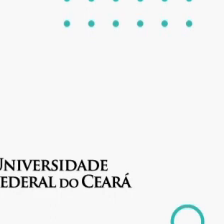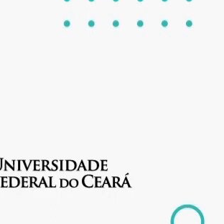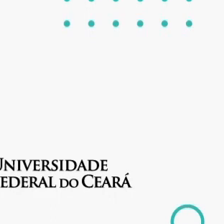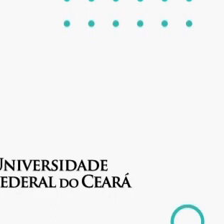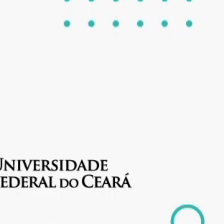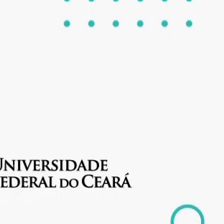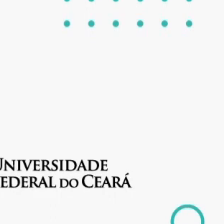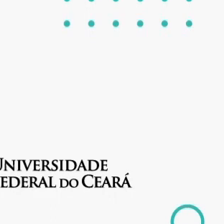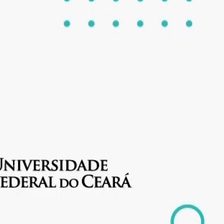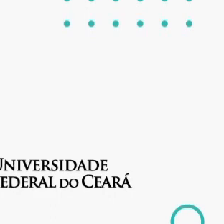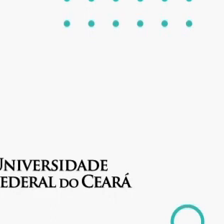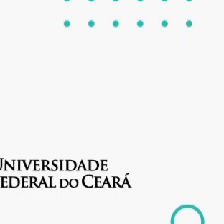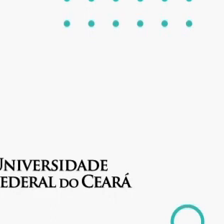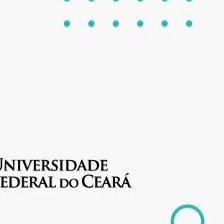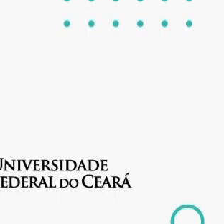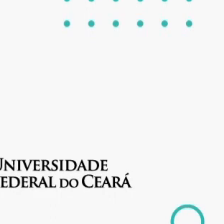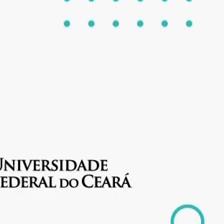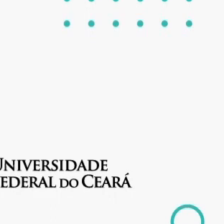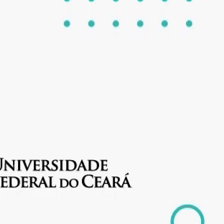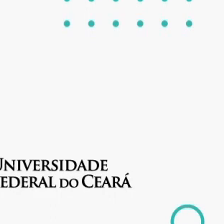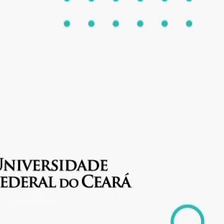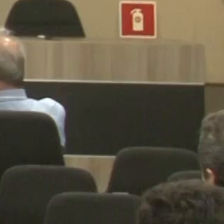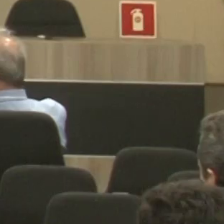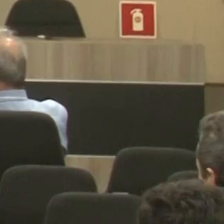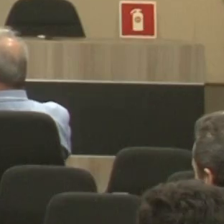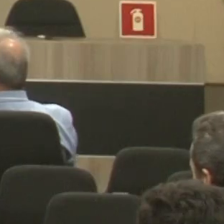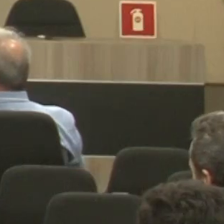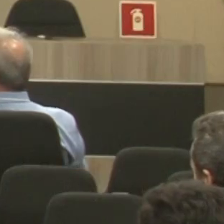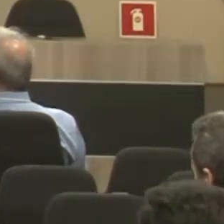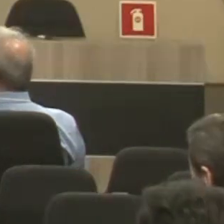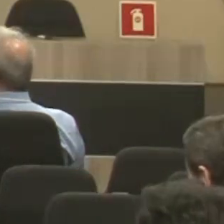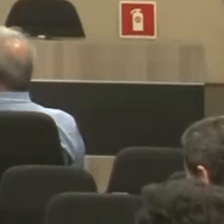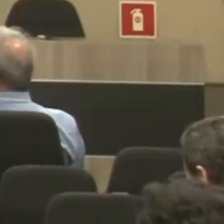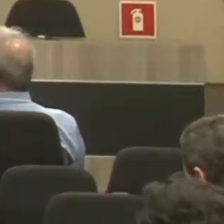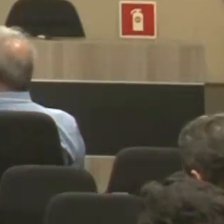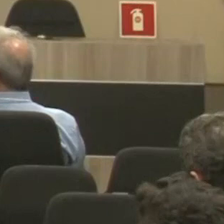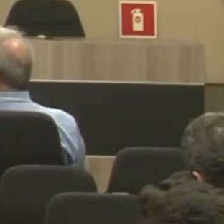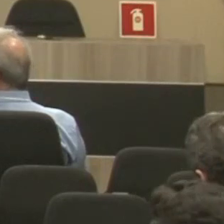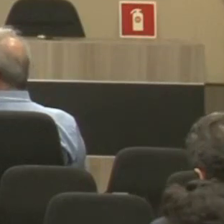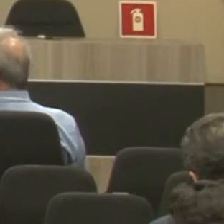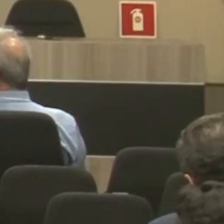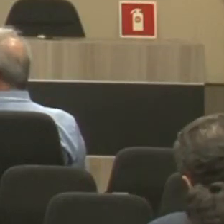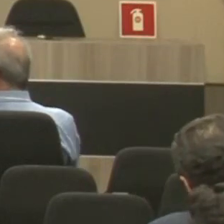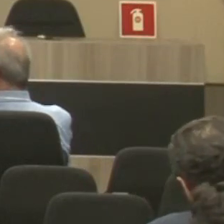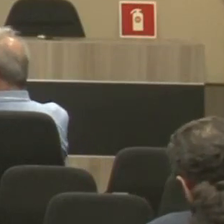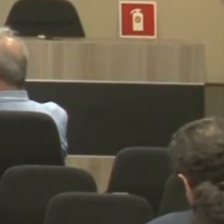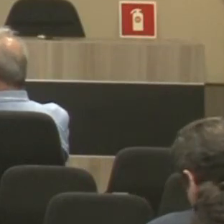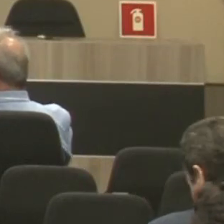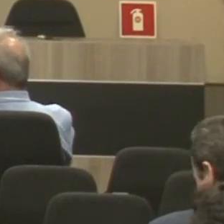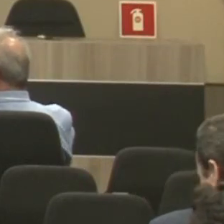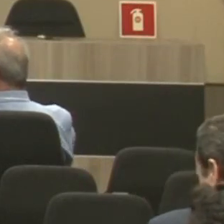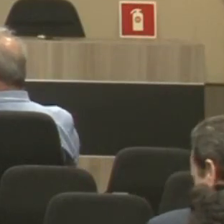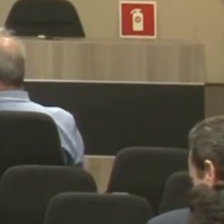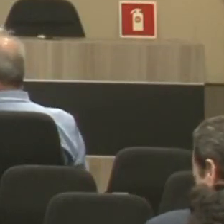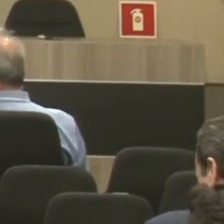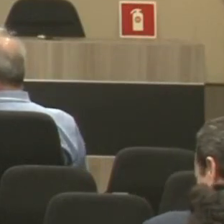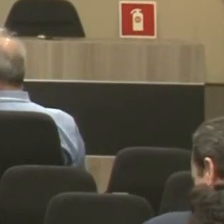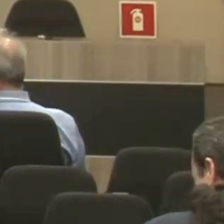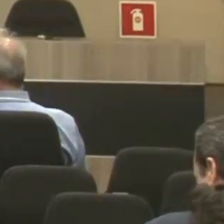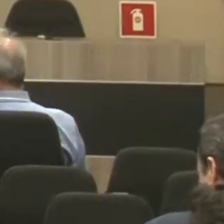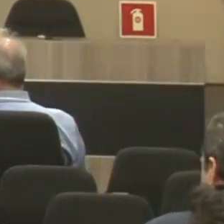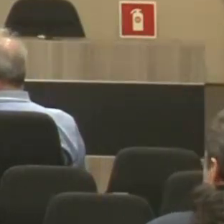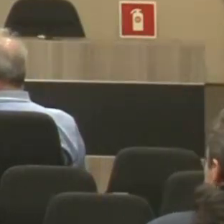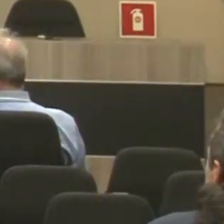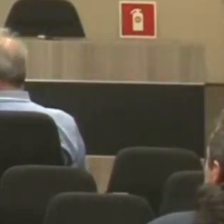Boa tarde, sejam bem-vindos de volta. Daremos continuidade às nossas palestras. Nossa próxima